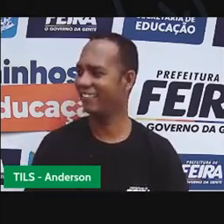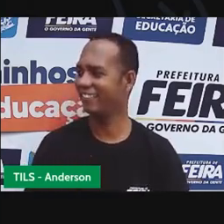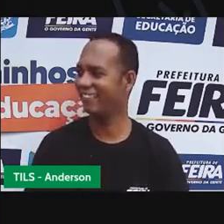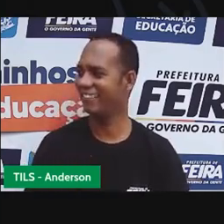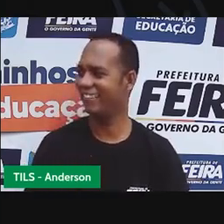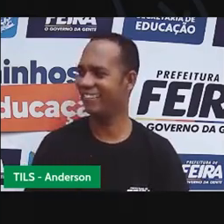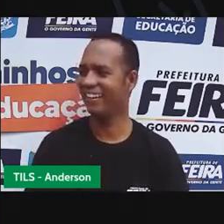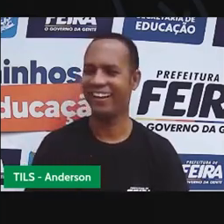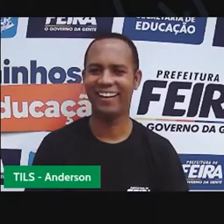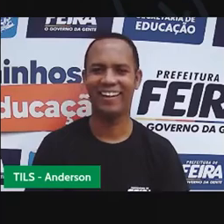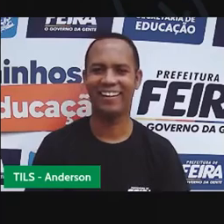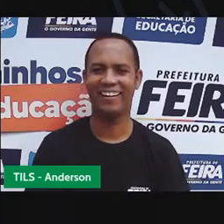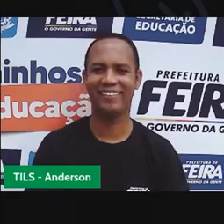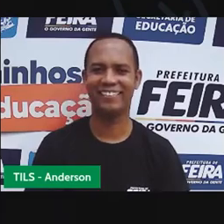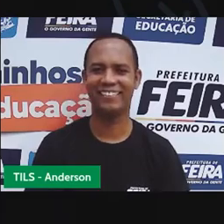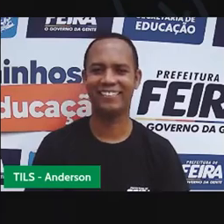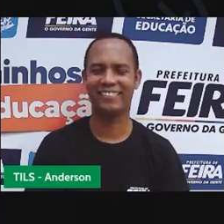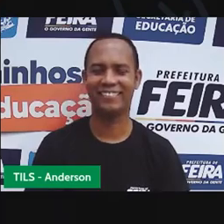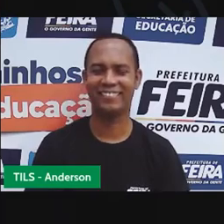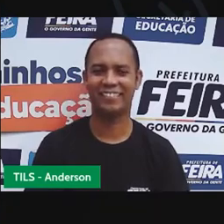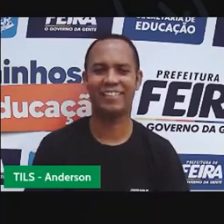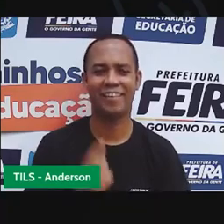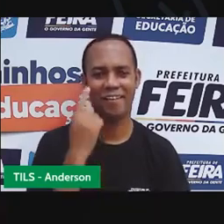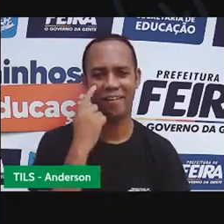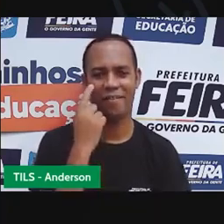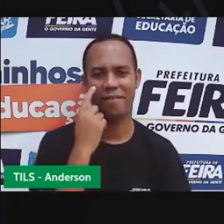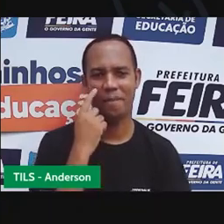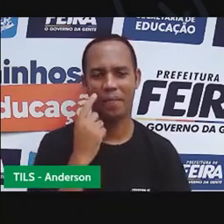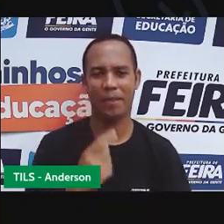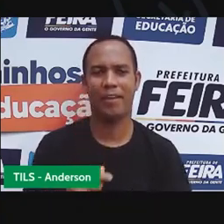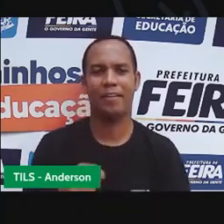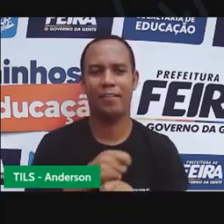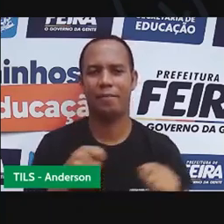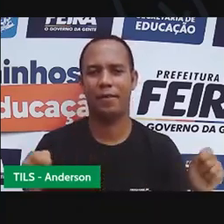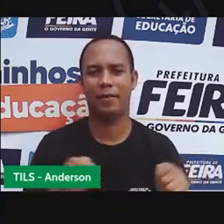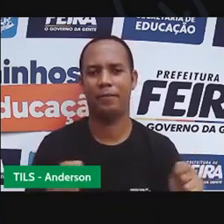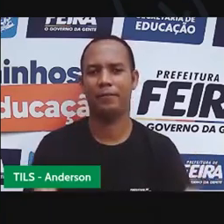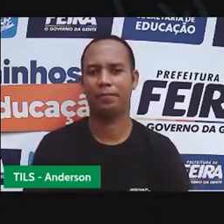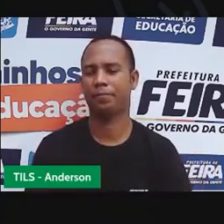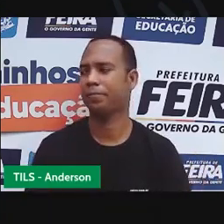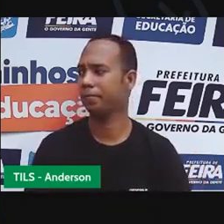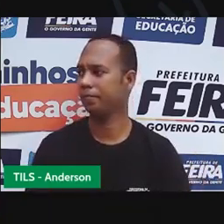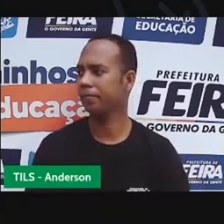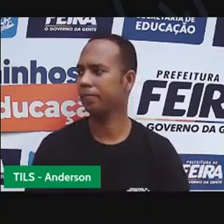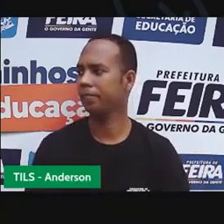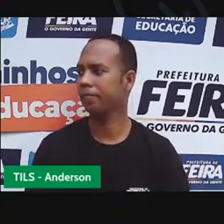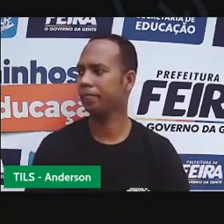Parece o ovo da Páscoa. E agora a Pró vai amarrar. Presta atenção, a gente está falando de